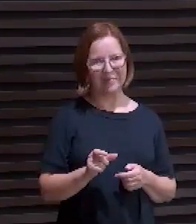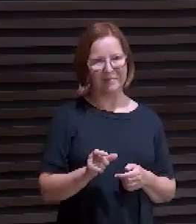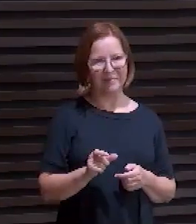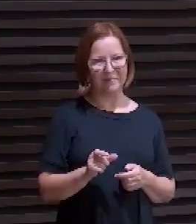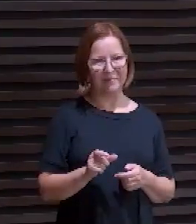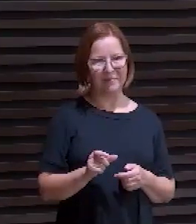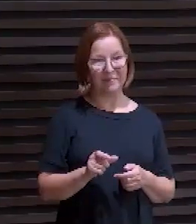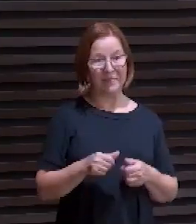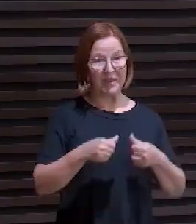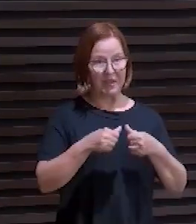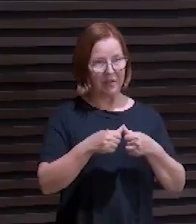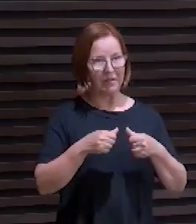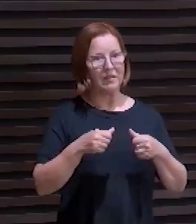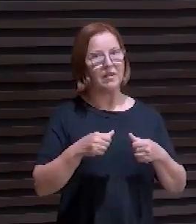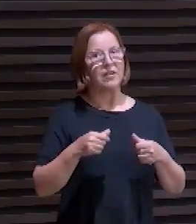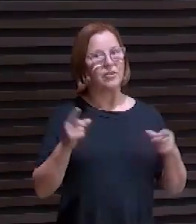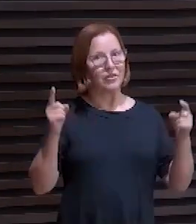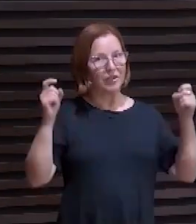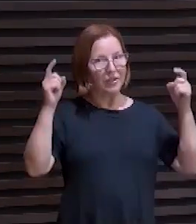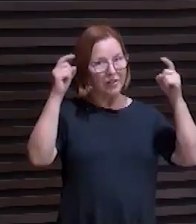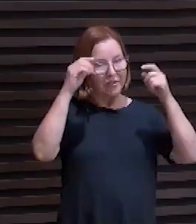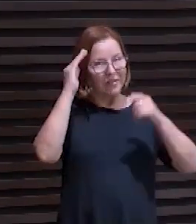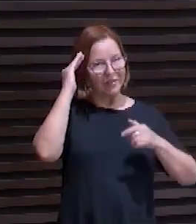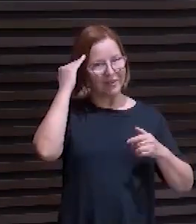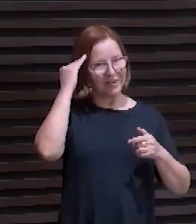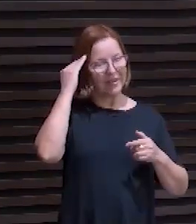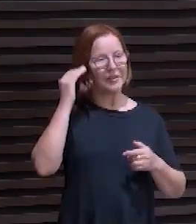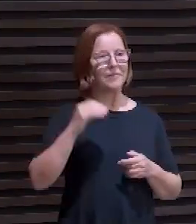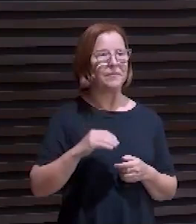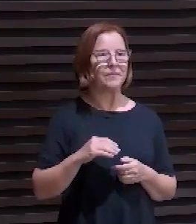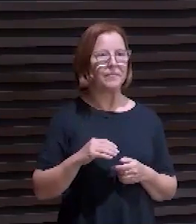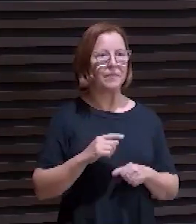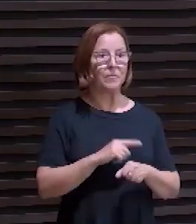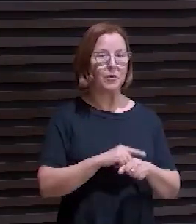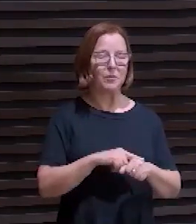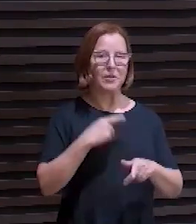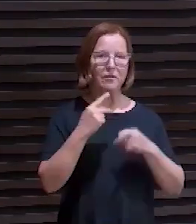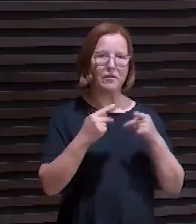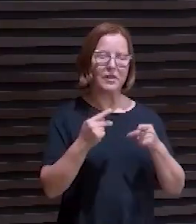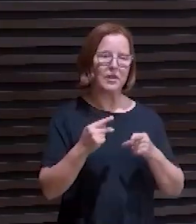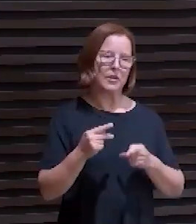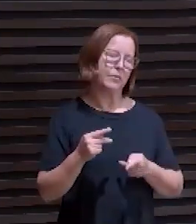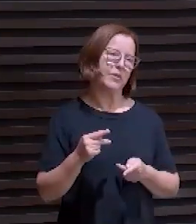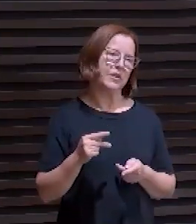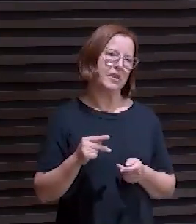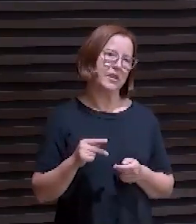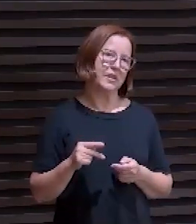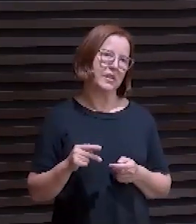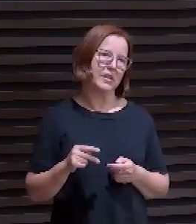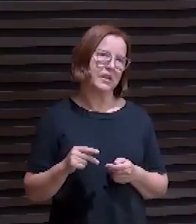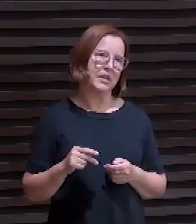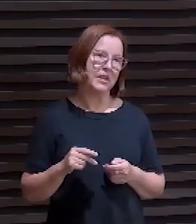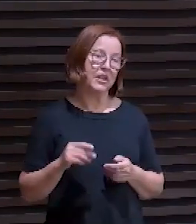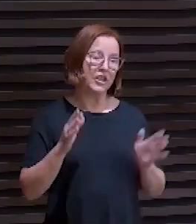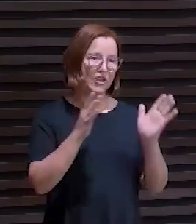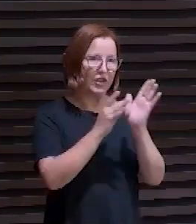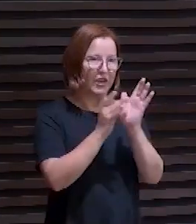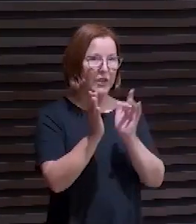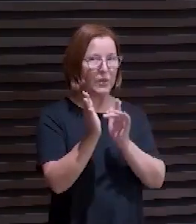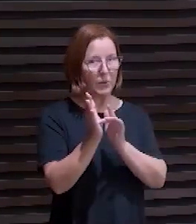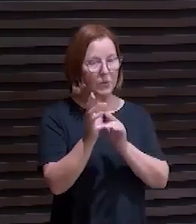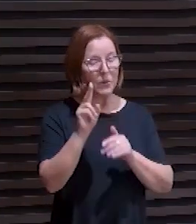Isso aqui é um pouco difícil da gente entender. Quando nós falamos da impecabilidade de